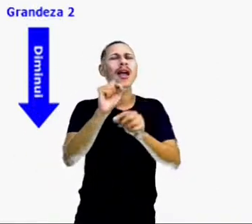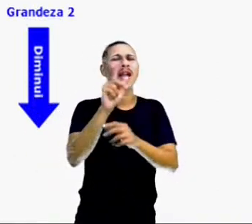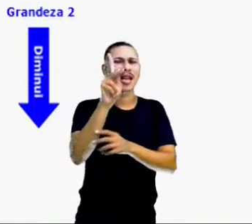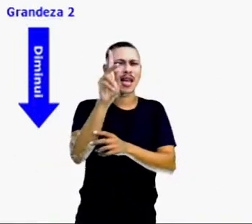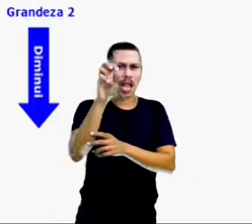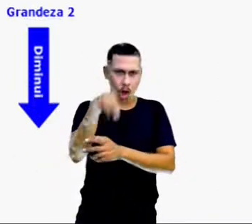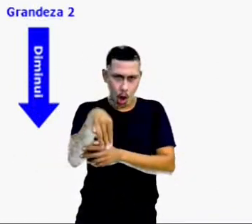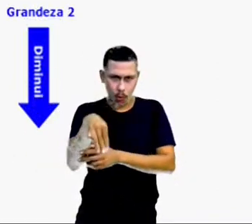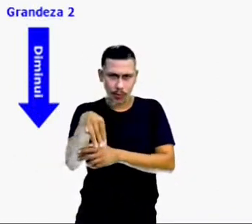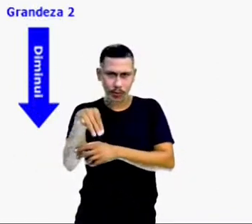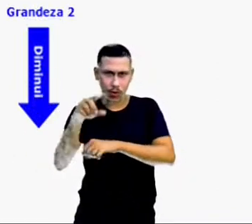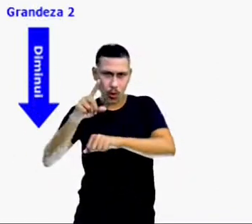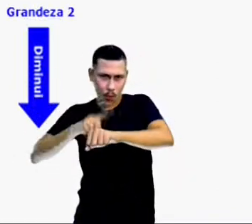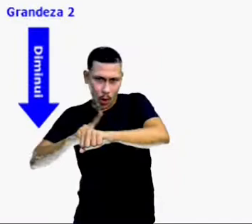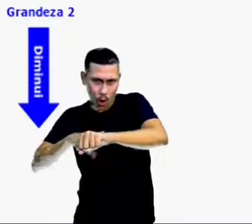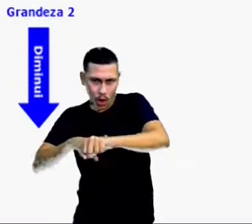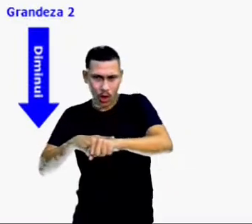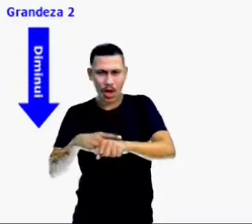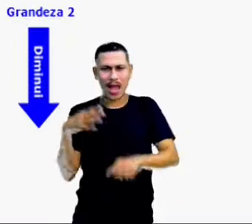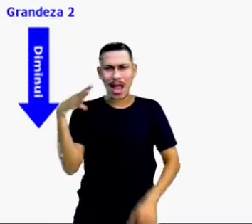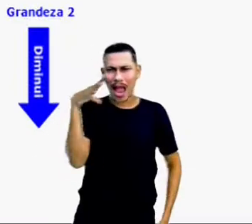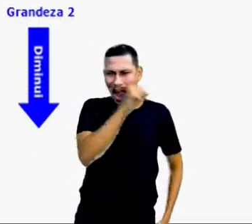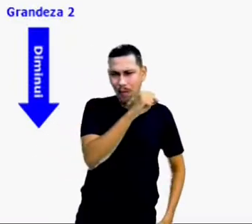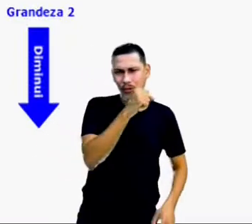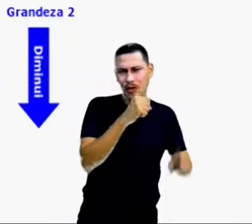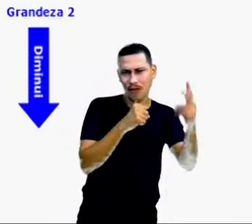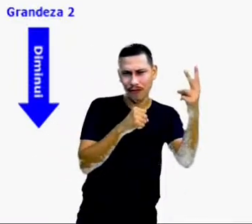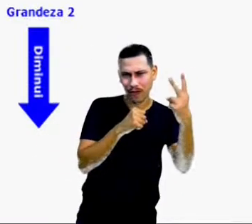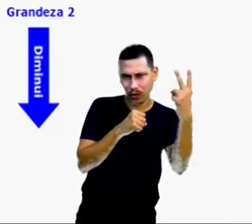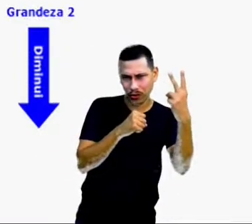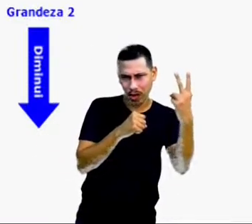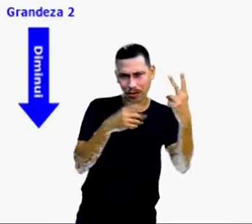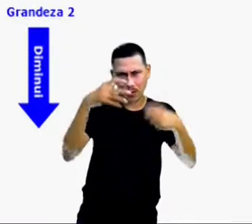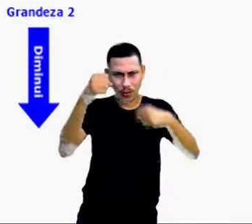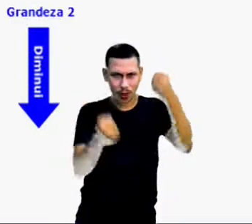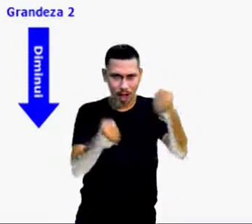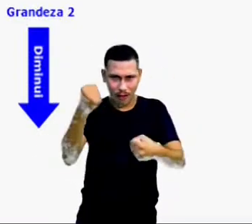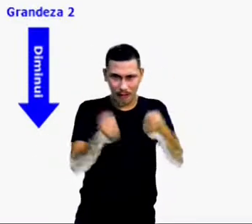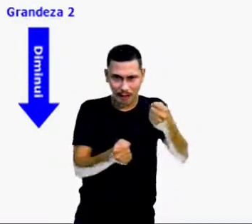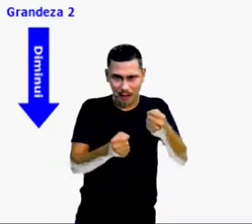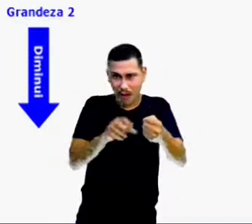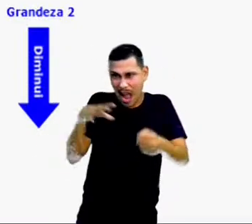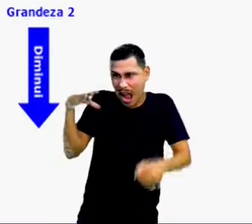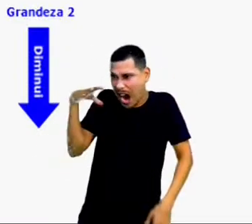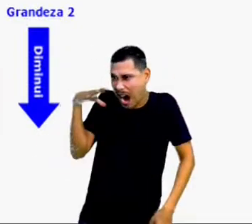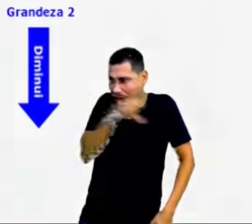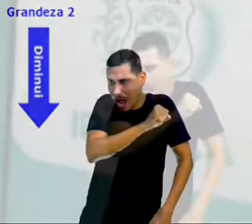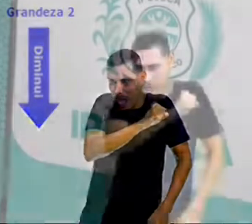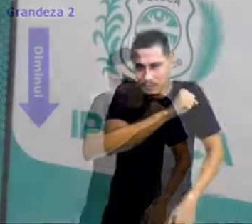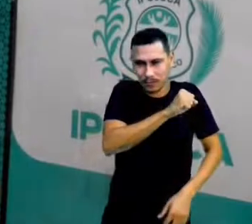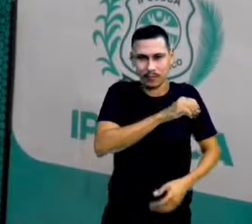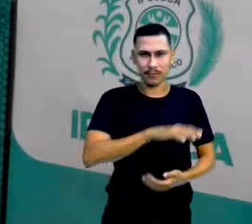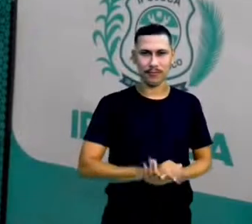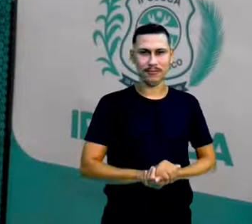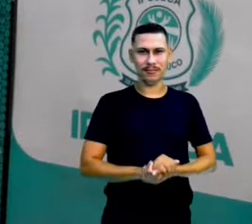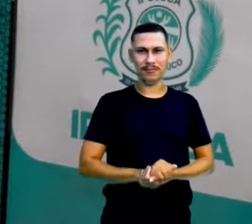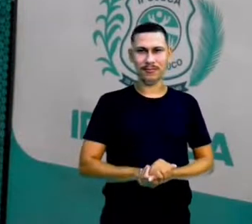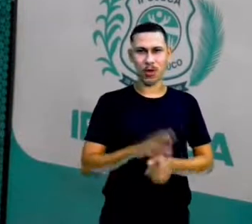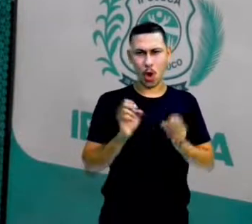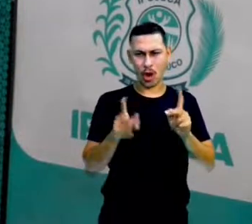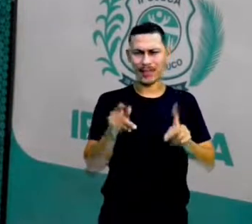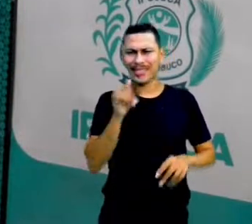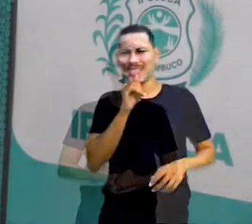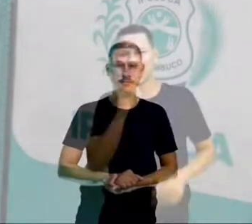por hora, que é a velocidade desse veículo. Esse veículo está voando, ok? Vamos lá.